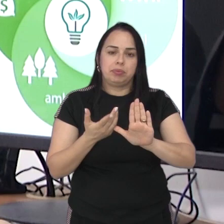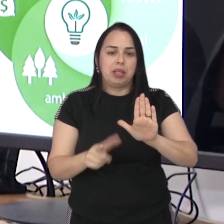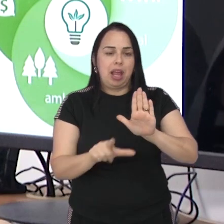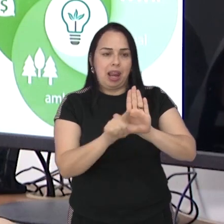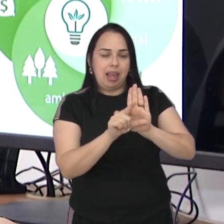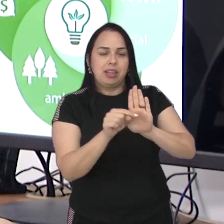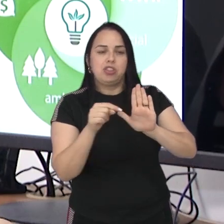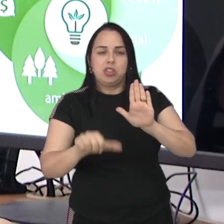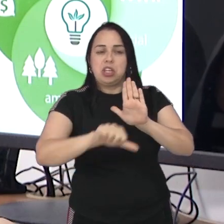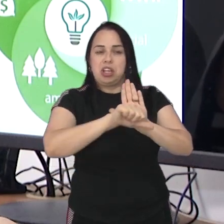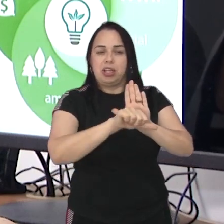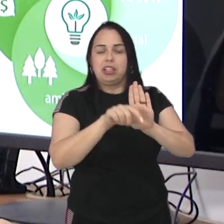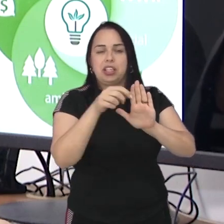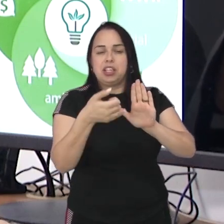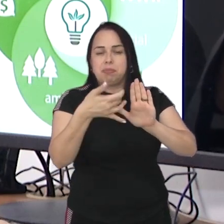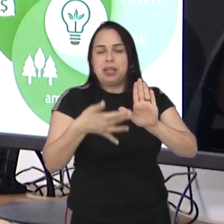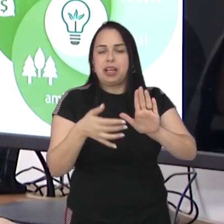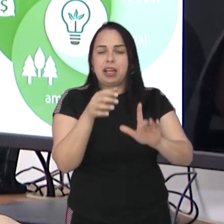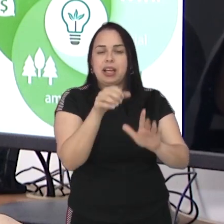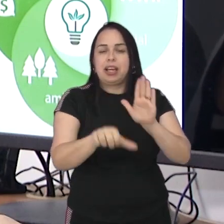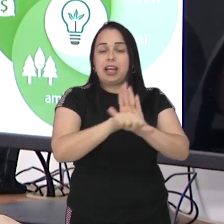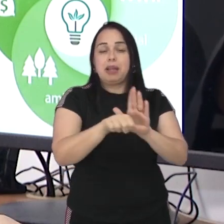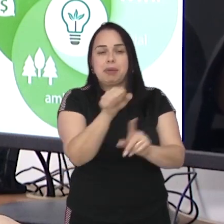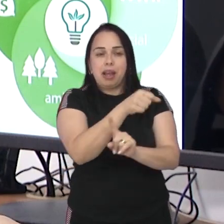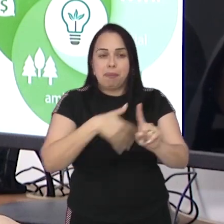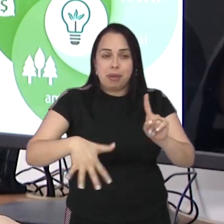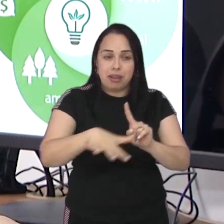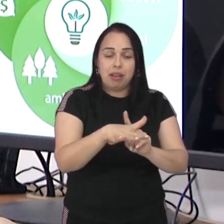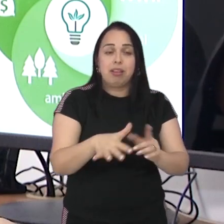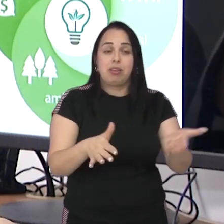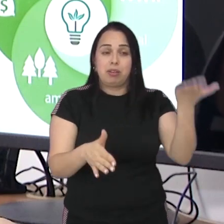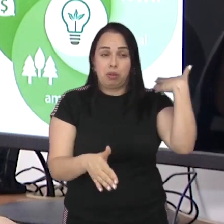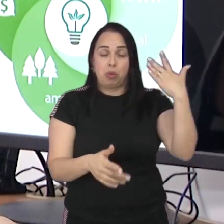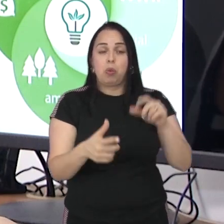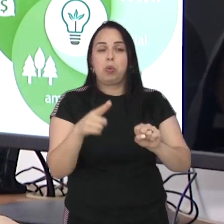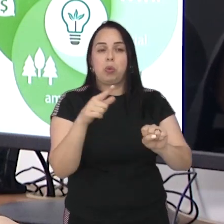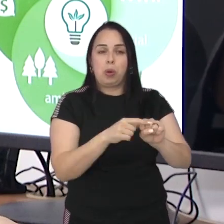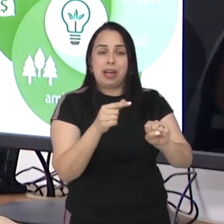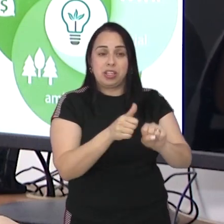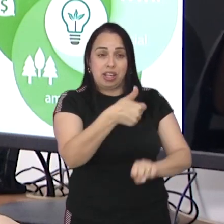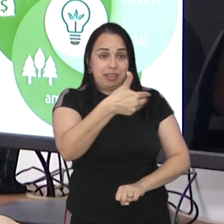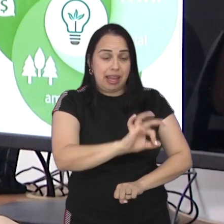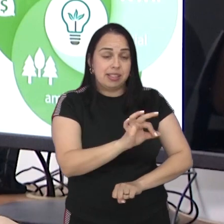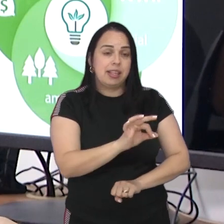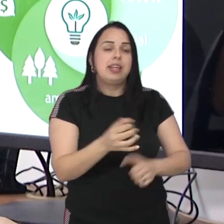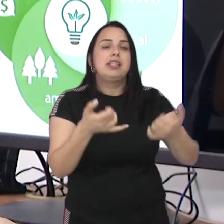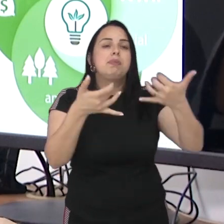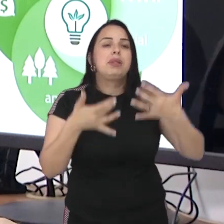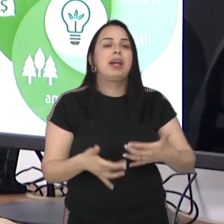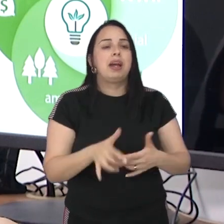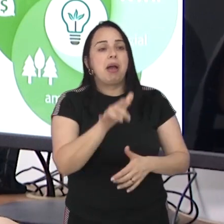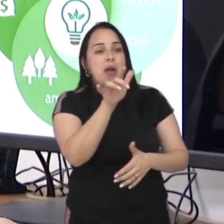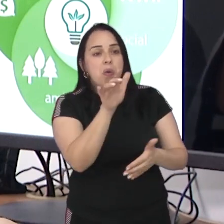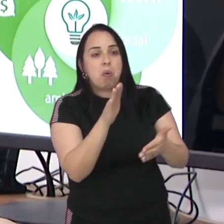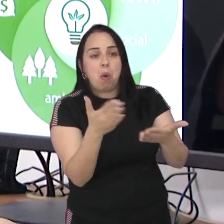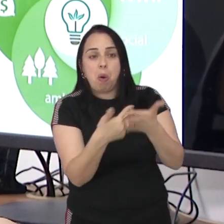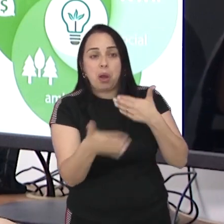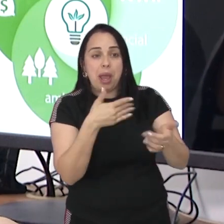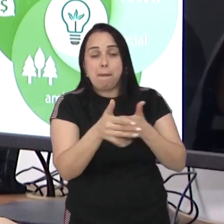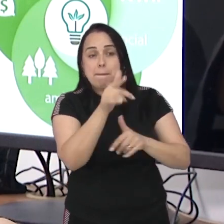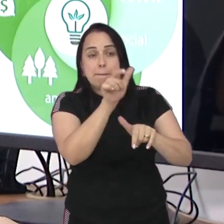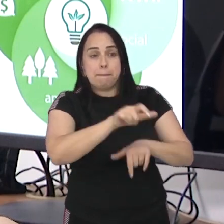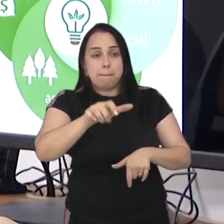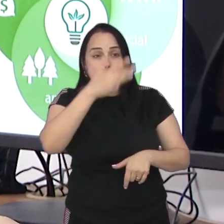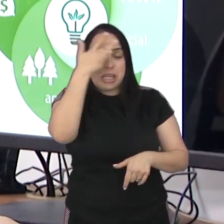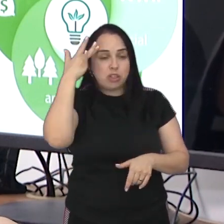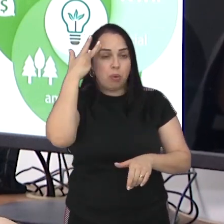situação. A lei de crimes ambientais, no artigo 10, ela já previa que pessoas condenadas por qualquer crime que